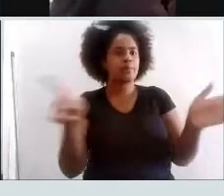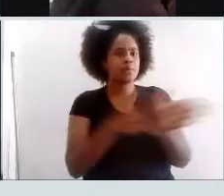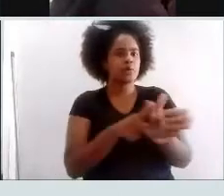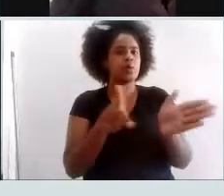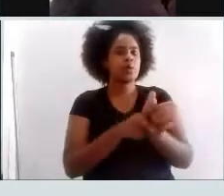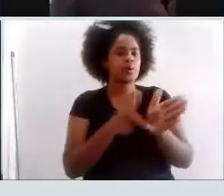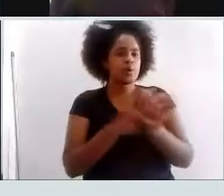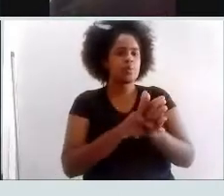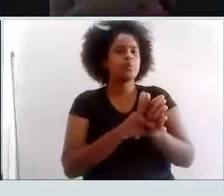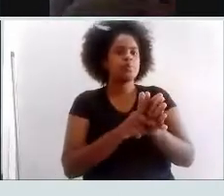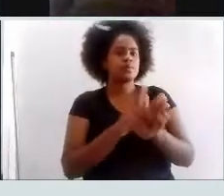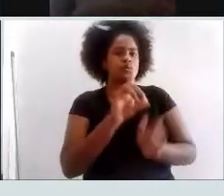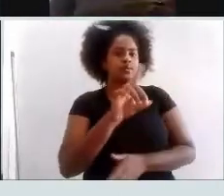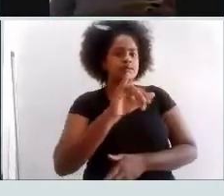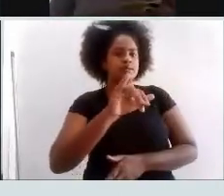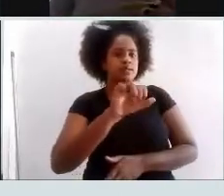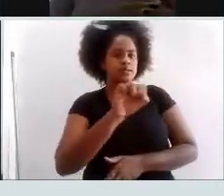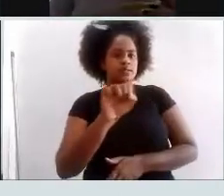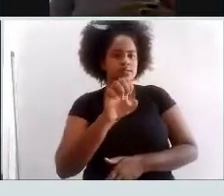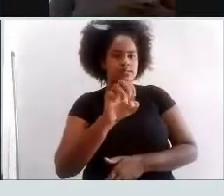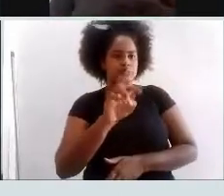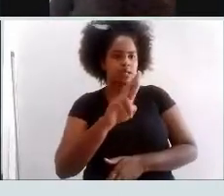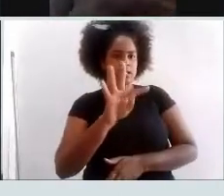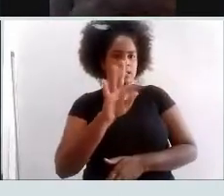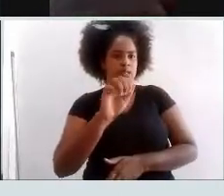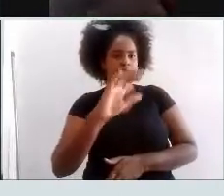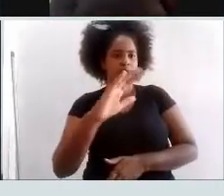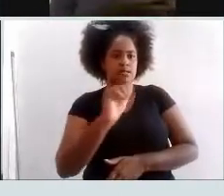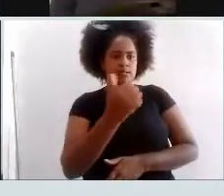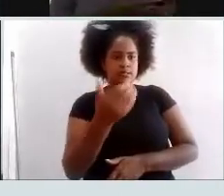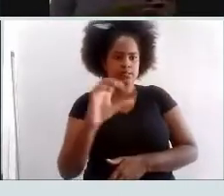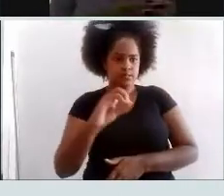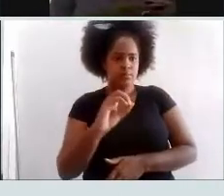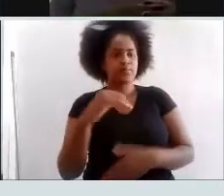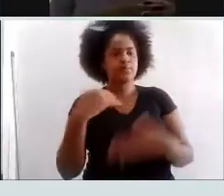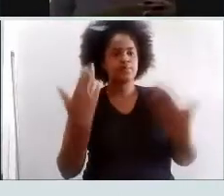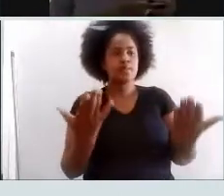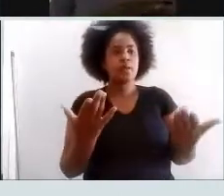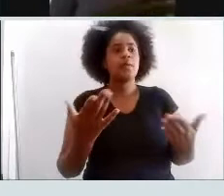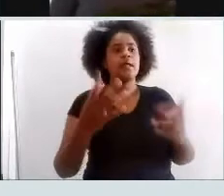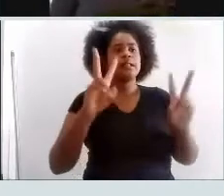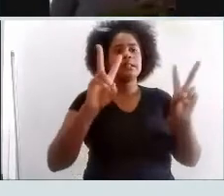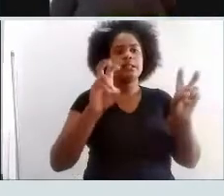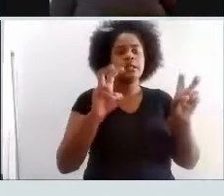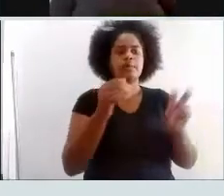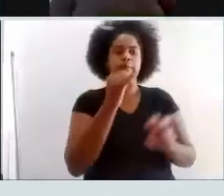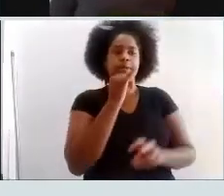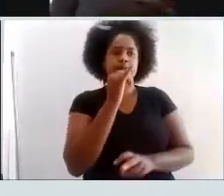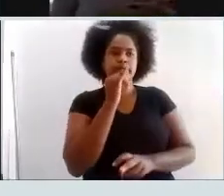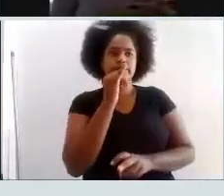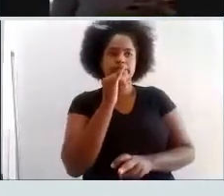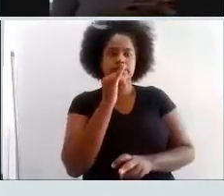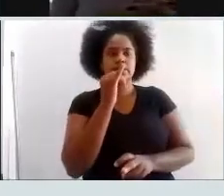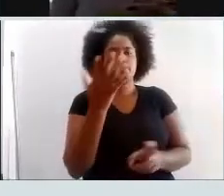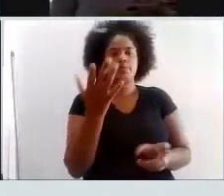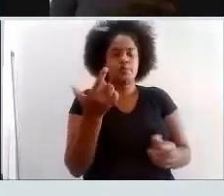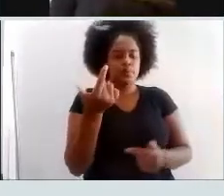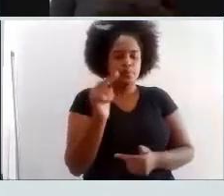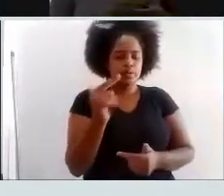tem aí um tema que fala de desigualdade social, um tema que a gente fala, vamos supor, de educação, pronto, de